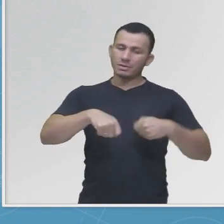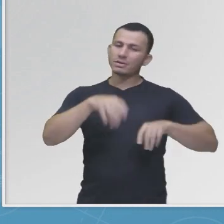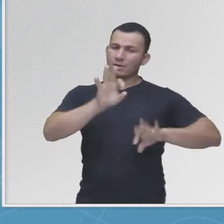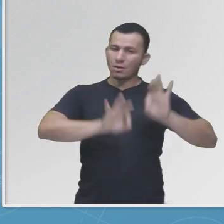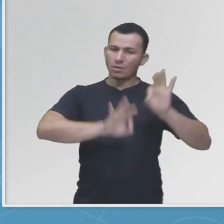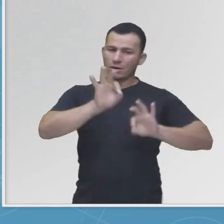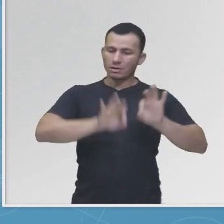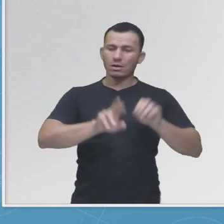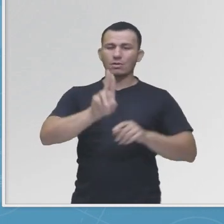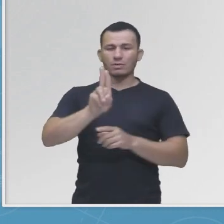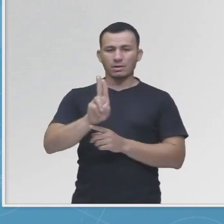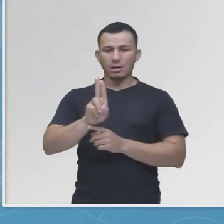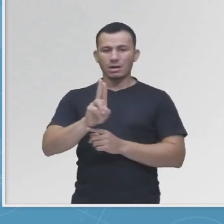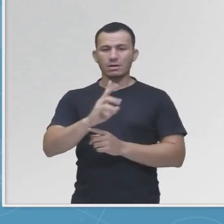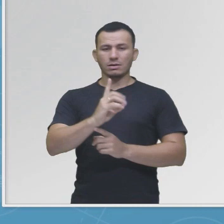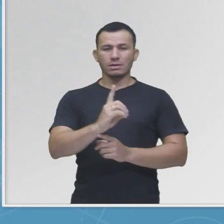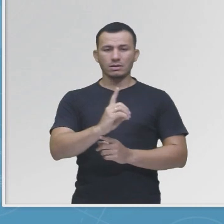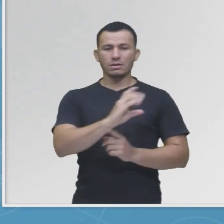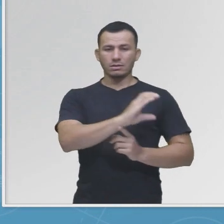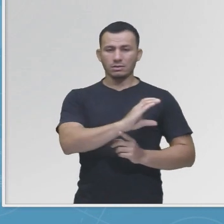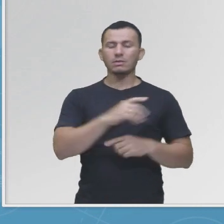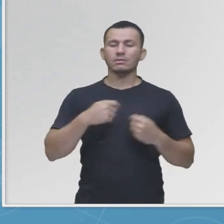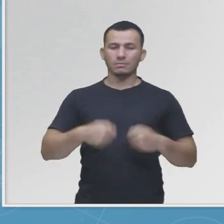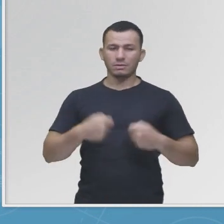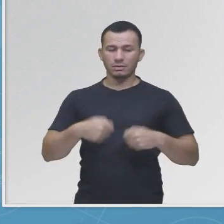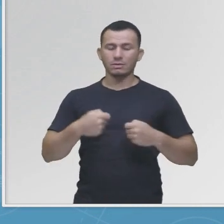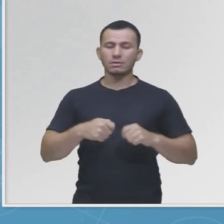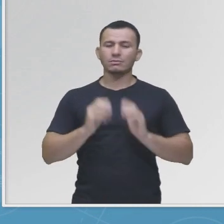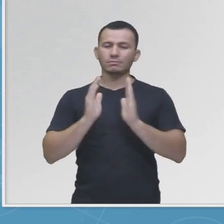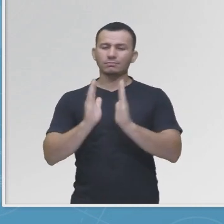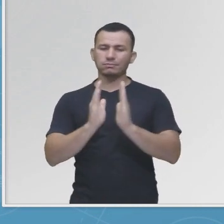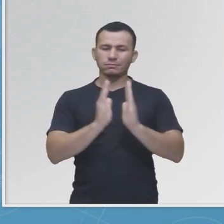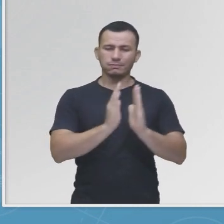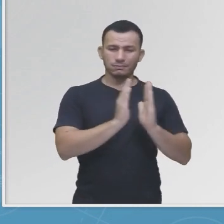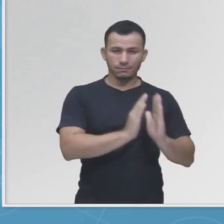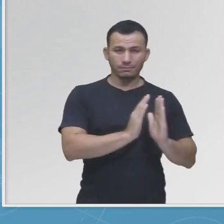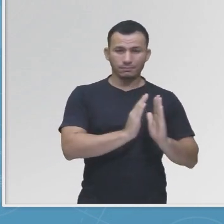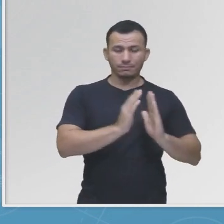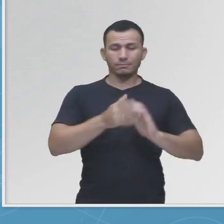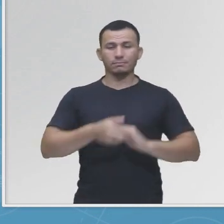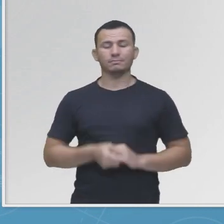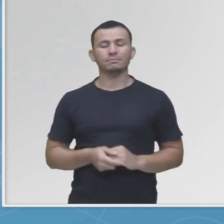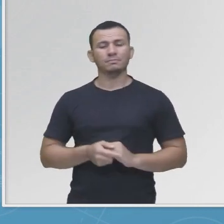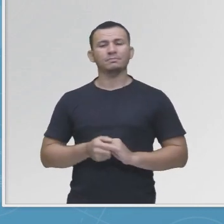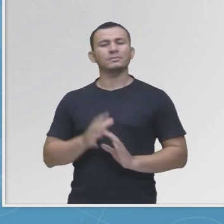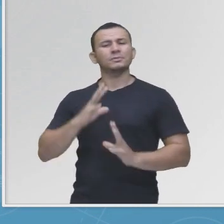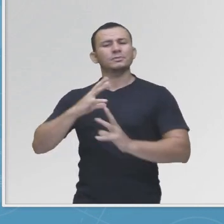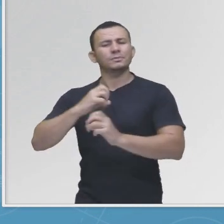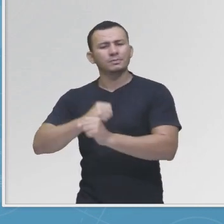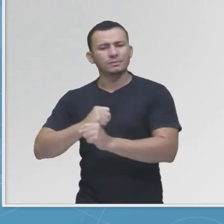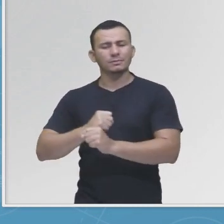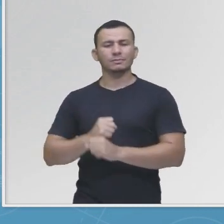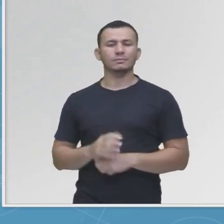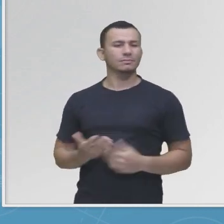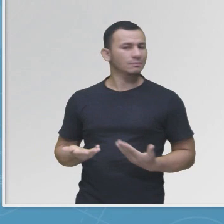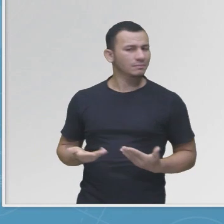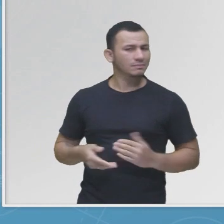unidade embaixo de unidade, dezena embaixo de dezena, nós temos o quê? 13 mais